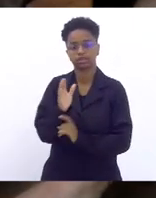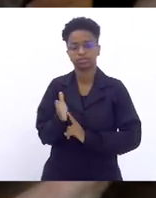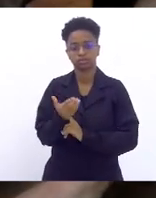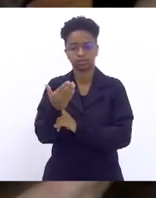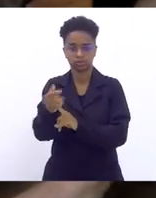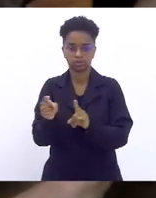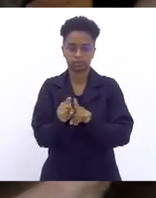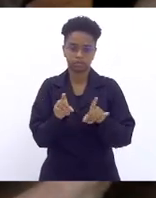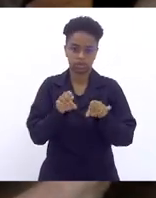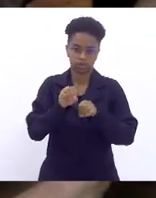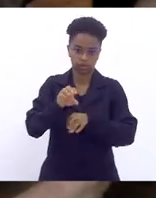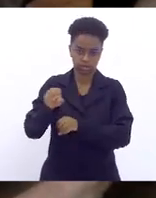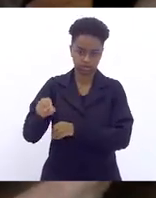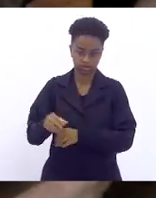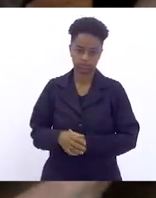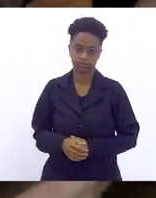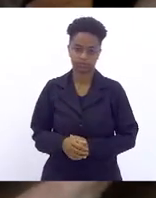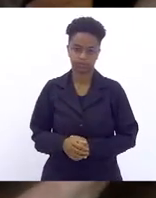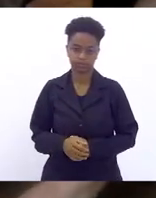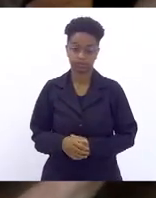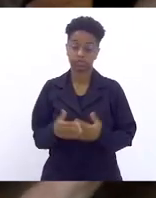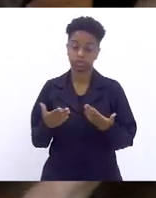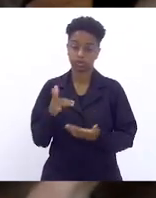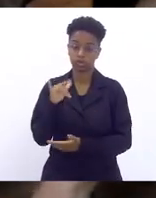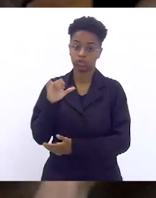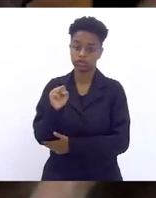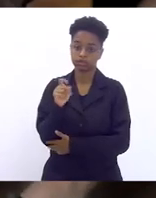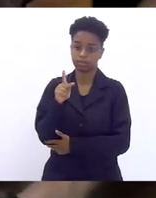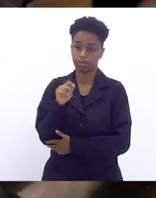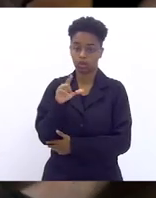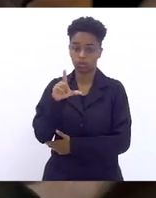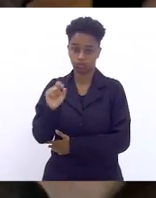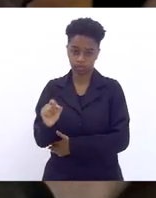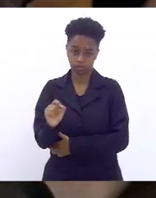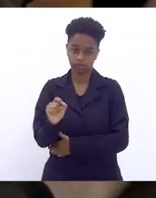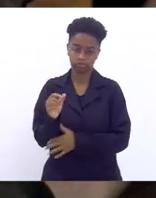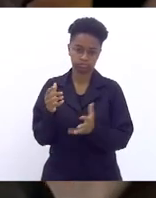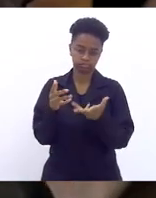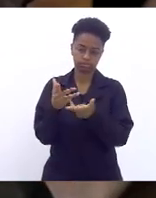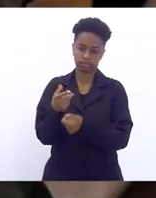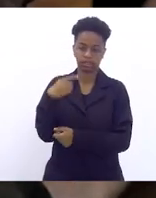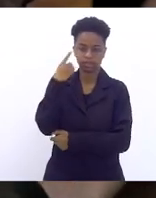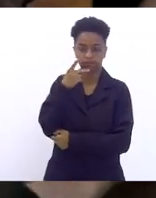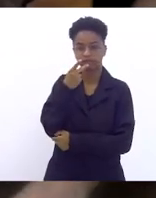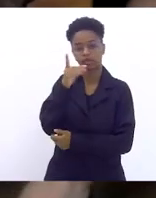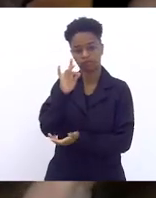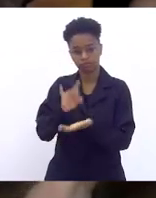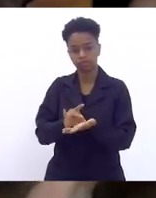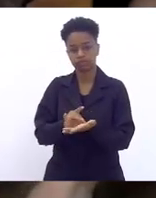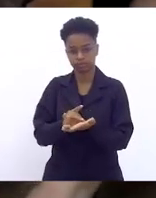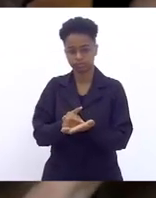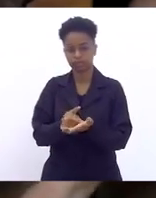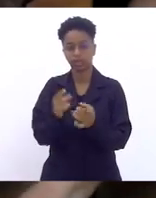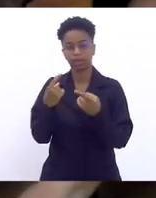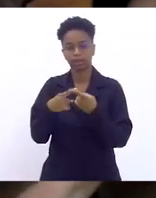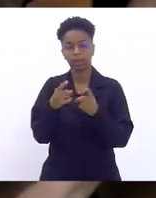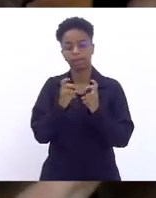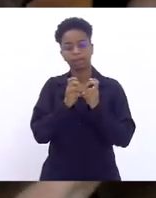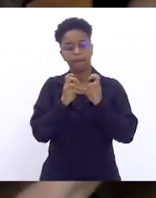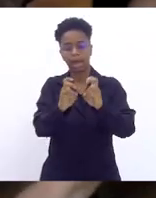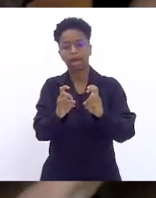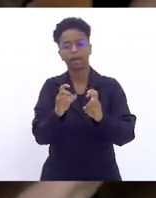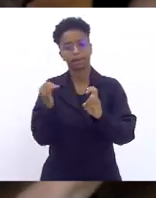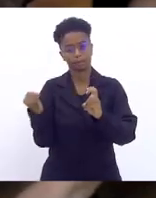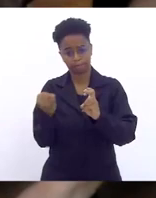educação o que o Dr Luiz Paulo aqui o nosso Nobre Deputado falou é fato as ferrovias elas são